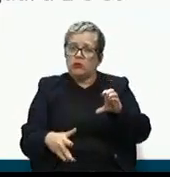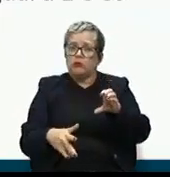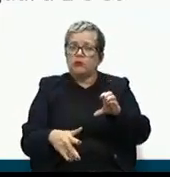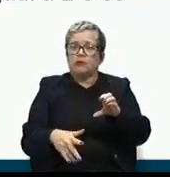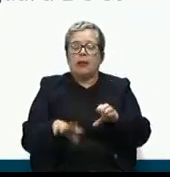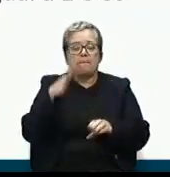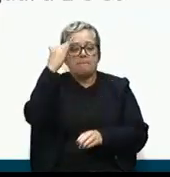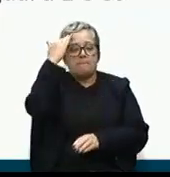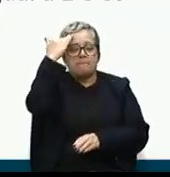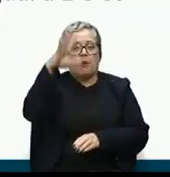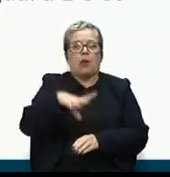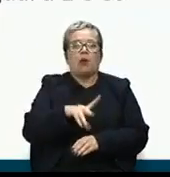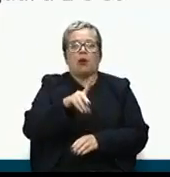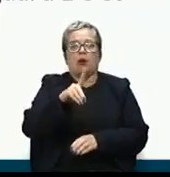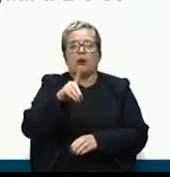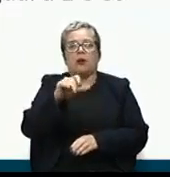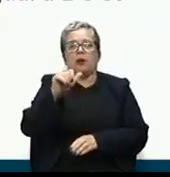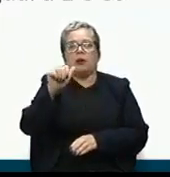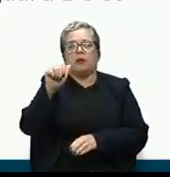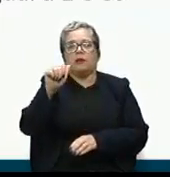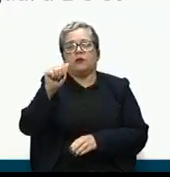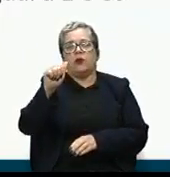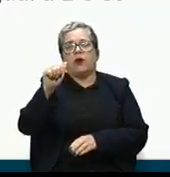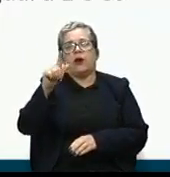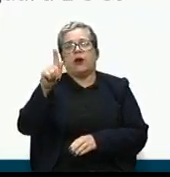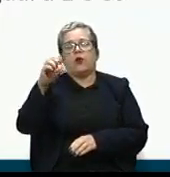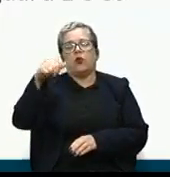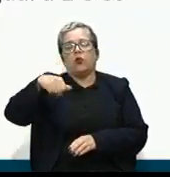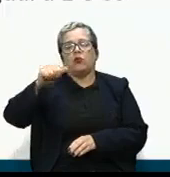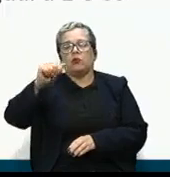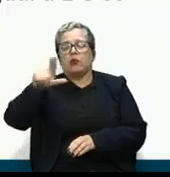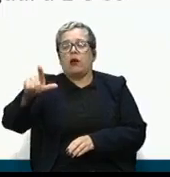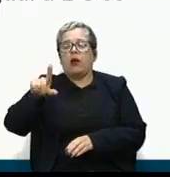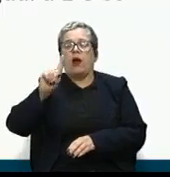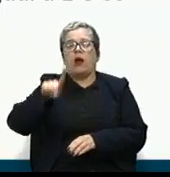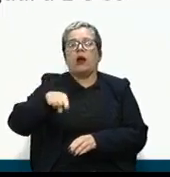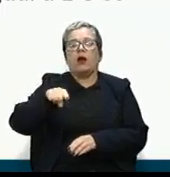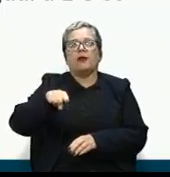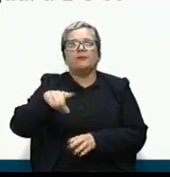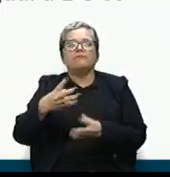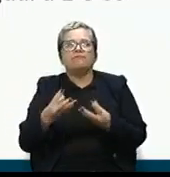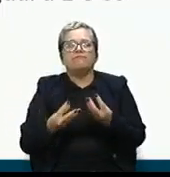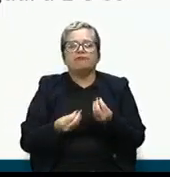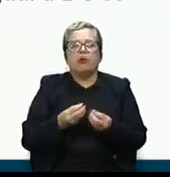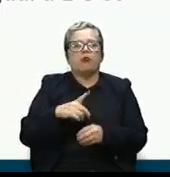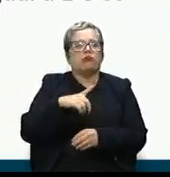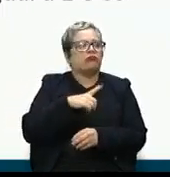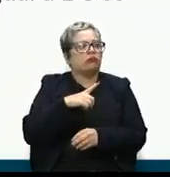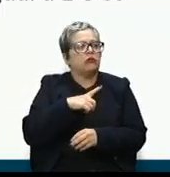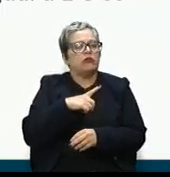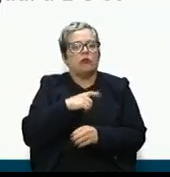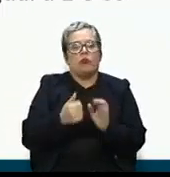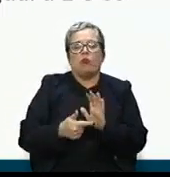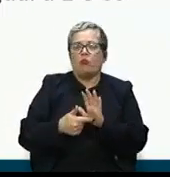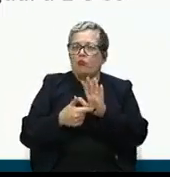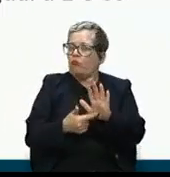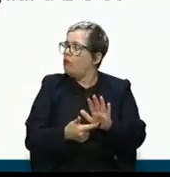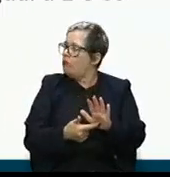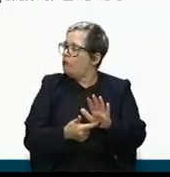diagonal principal, nós vimos que a diagonal principal é o sentido que nós vamos destacar,